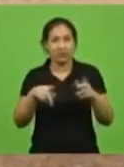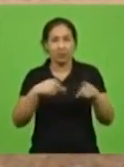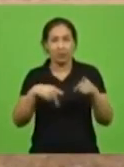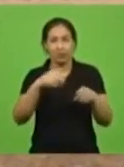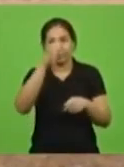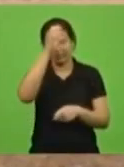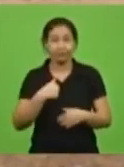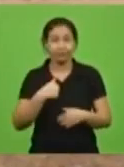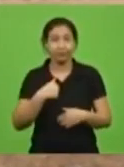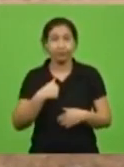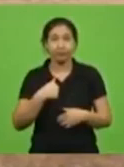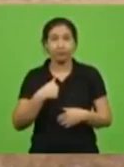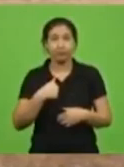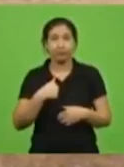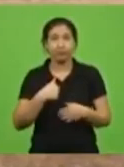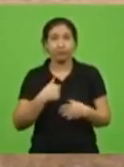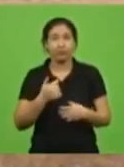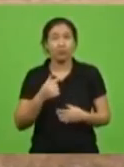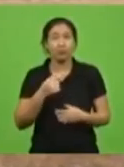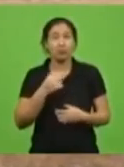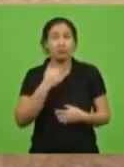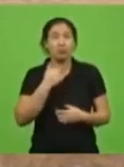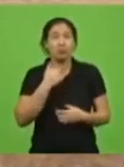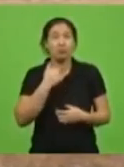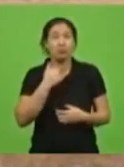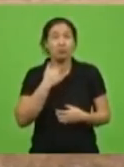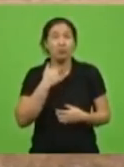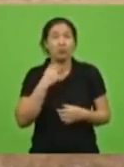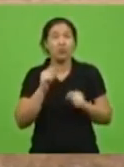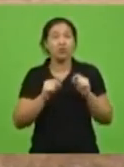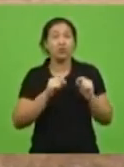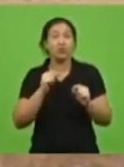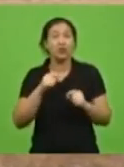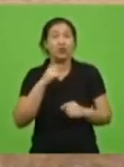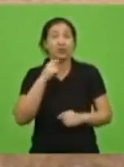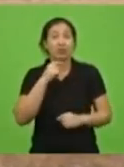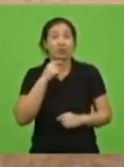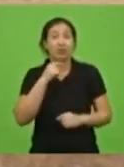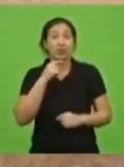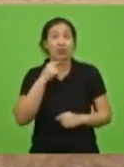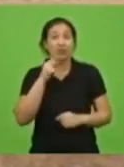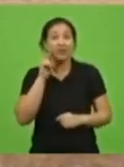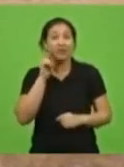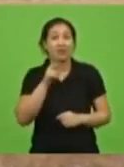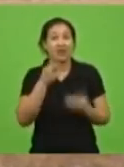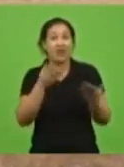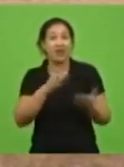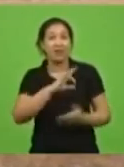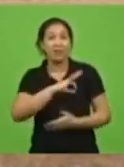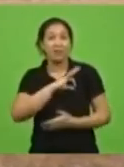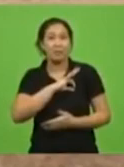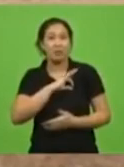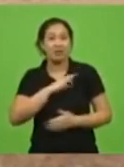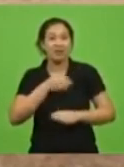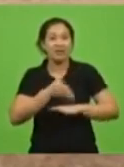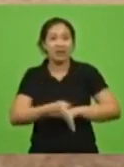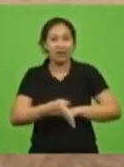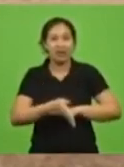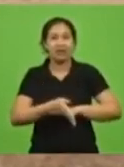eu também, de não termos a oportunidade de conseguir ver a polícia ir lá e